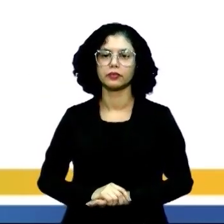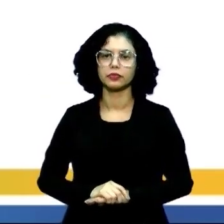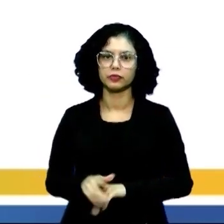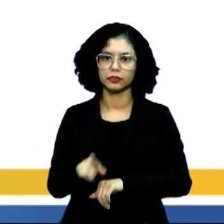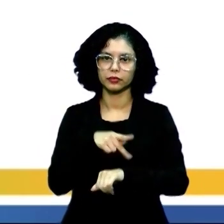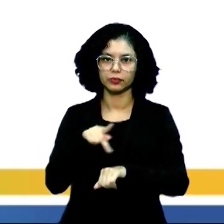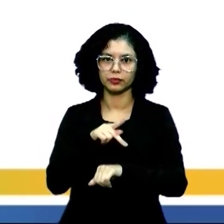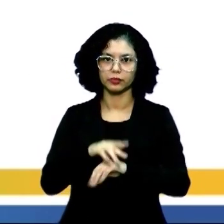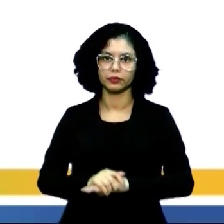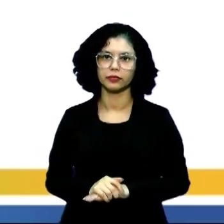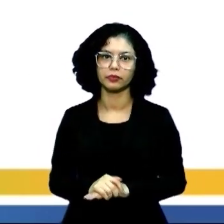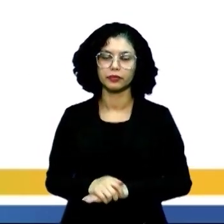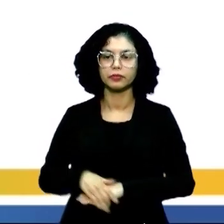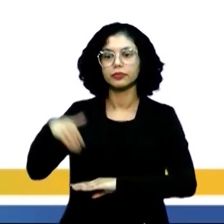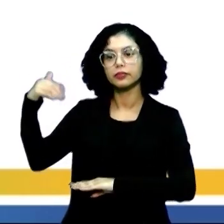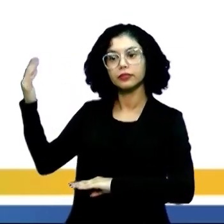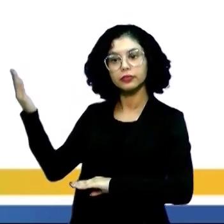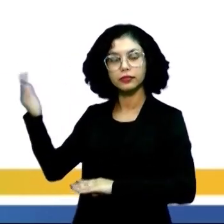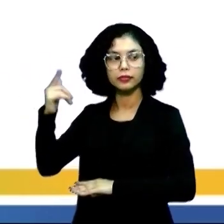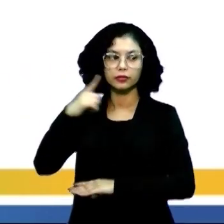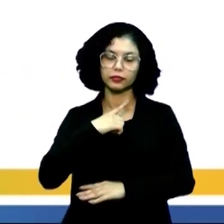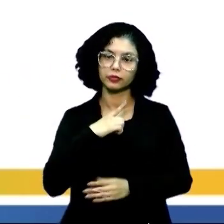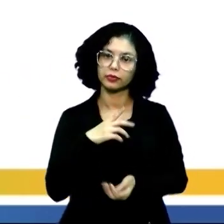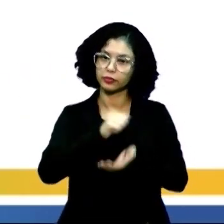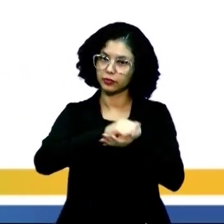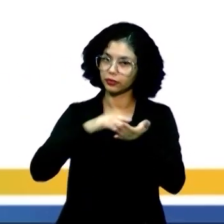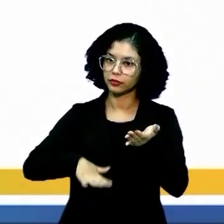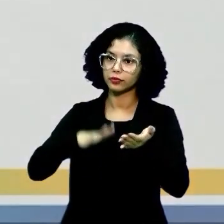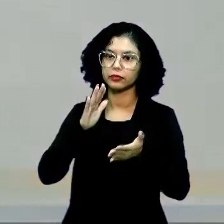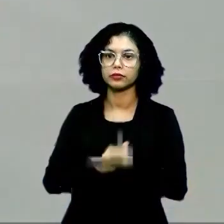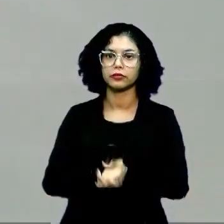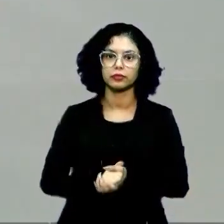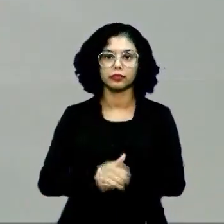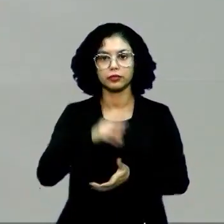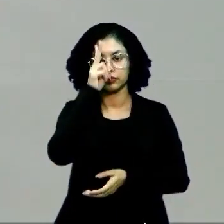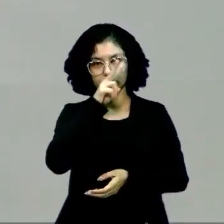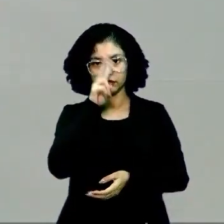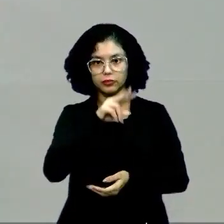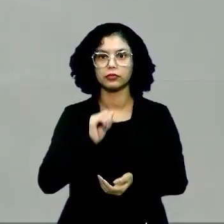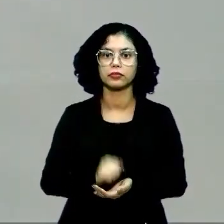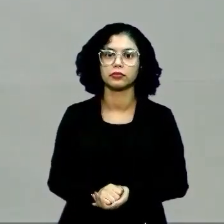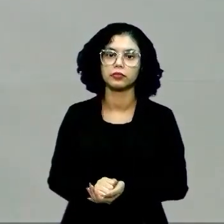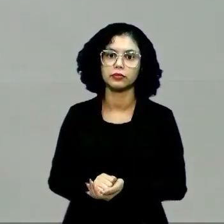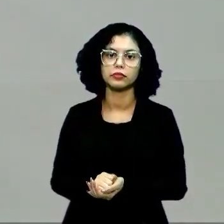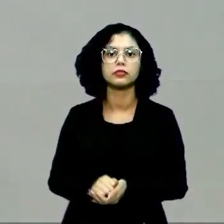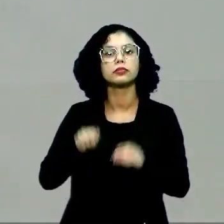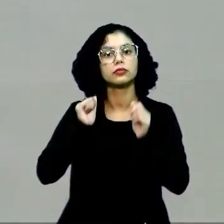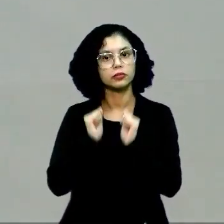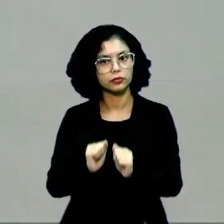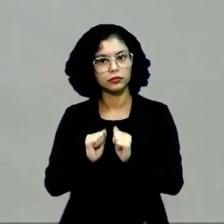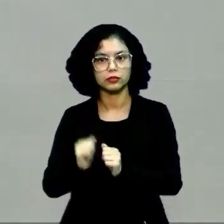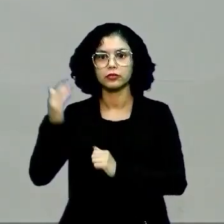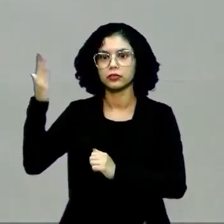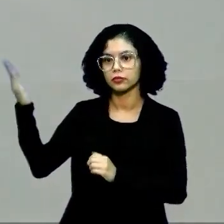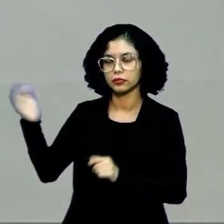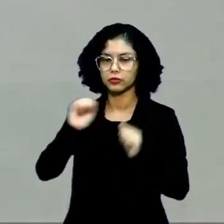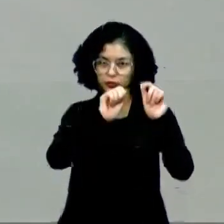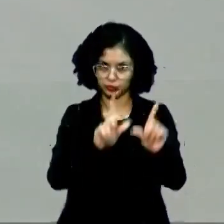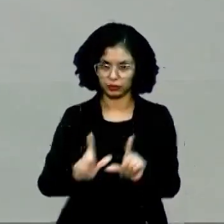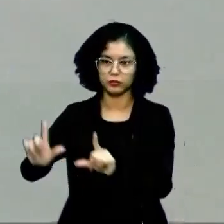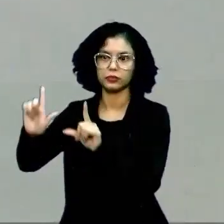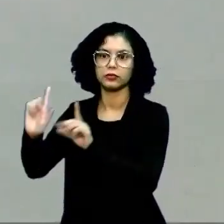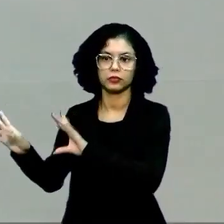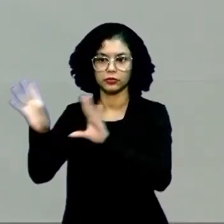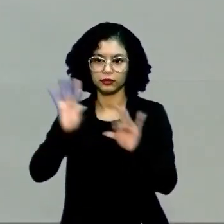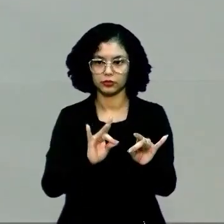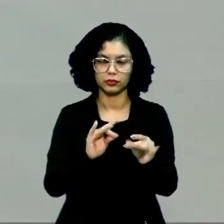país. Bem, aqui nós temos os exercícios. Lembrando que os exercícios vocês podem estar acompanhando